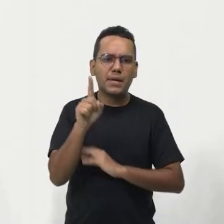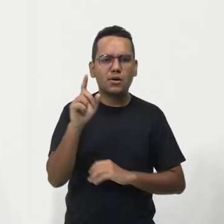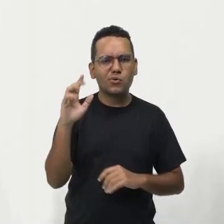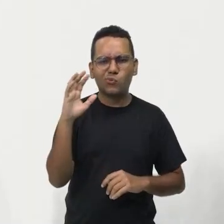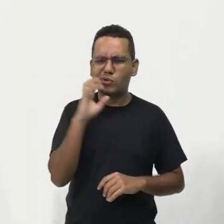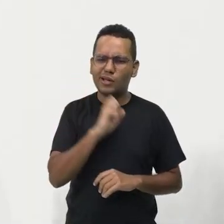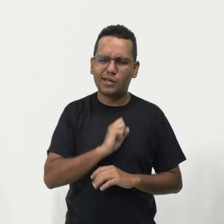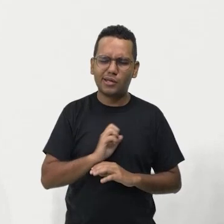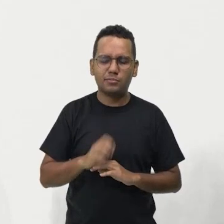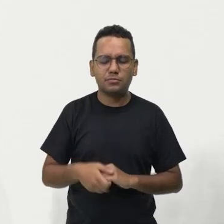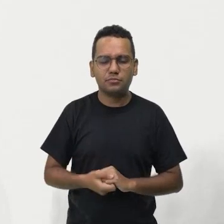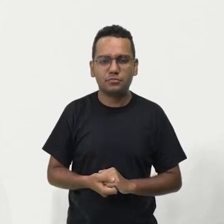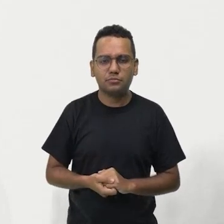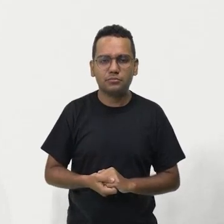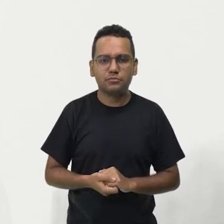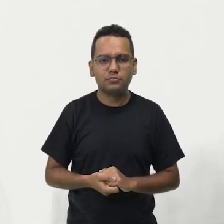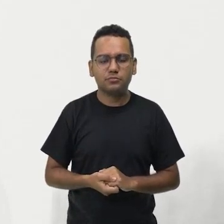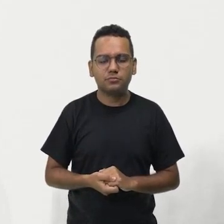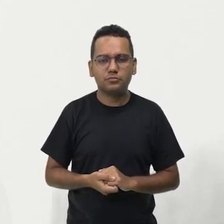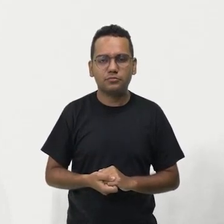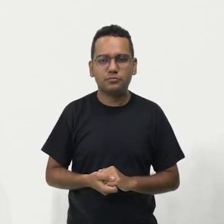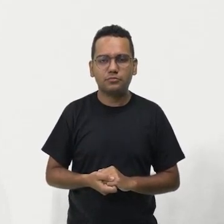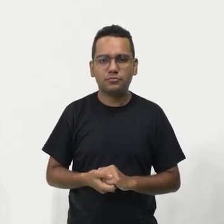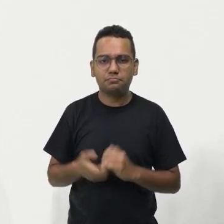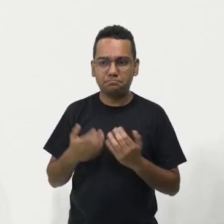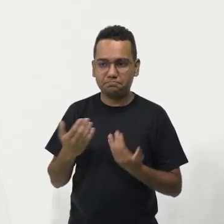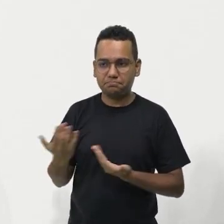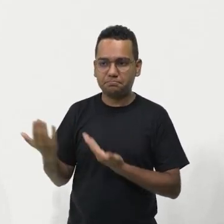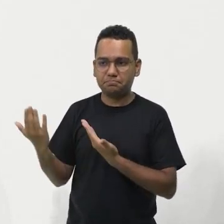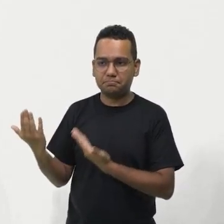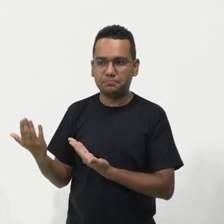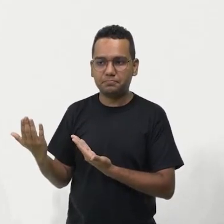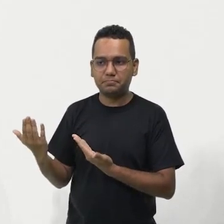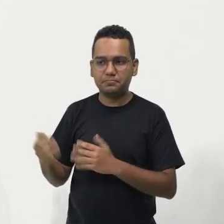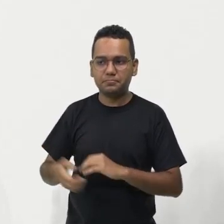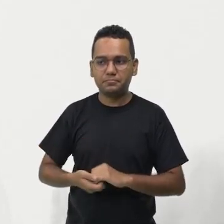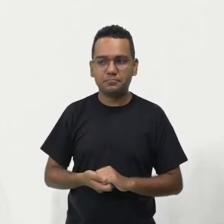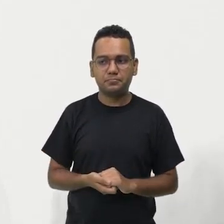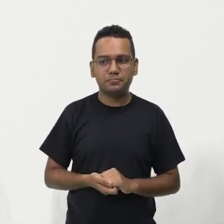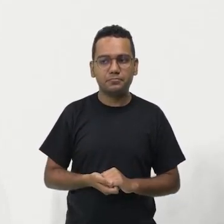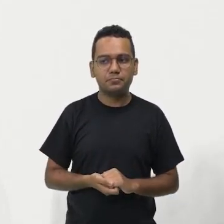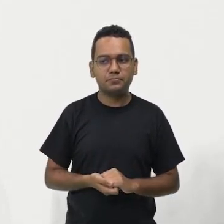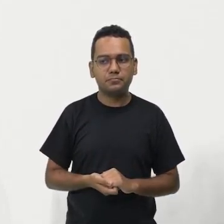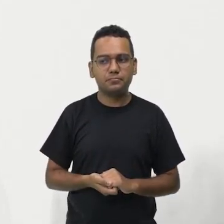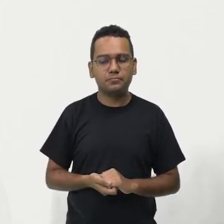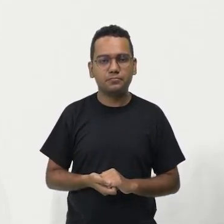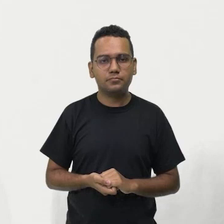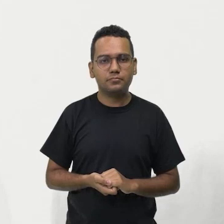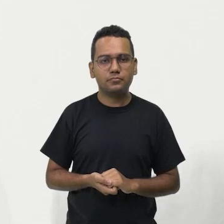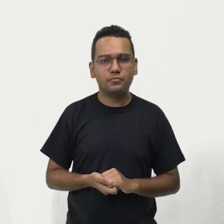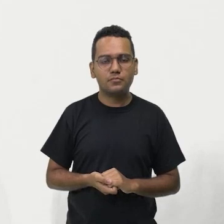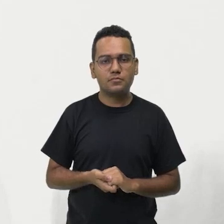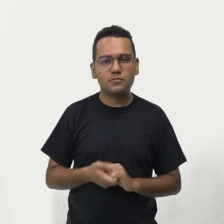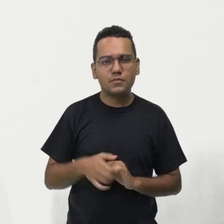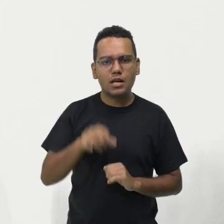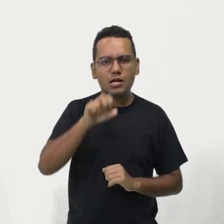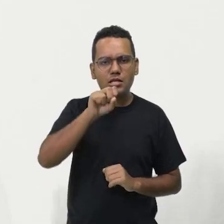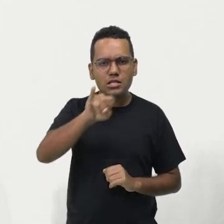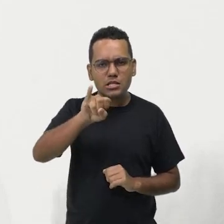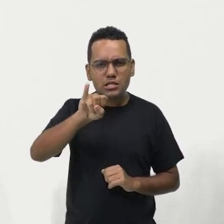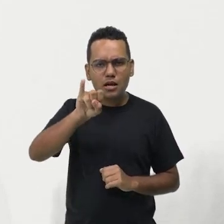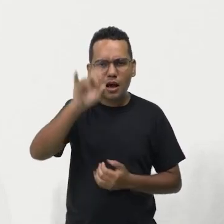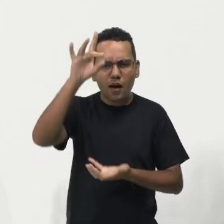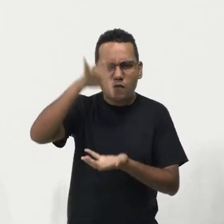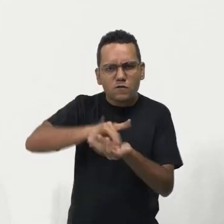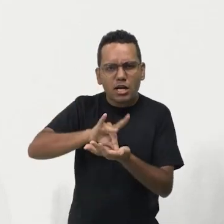colocando aí para vocês, olha só, eu tenho perguntas que foram colocadas nessa parte do texto. Será que esse superpoder existe